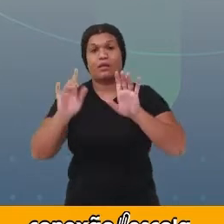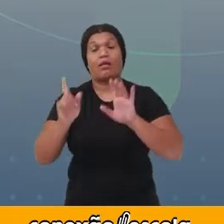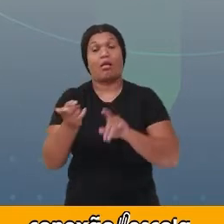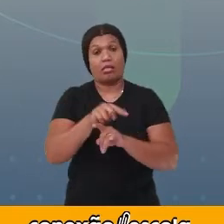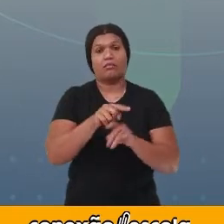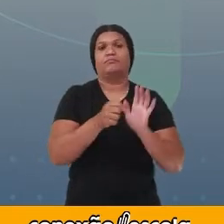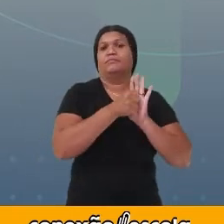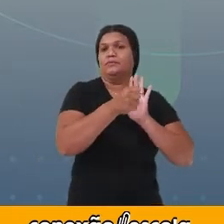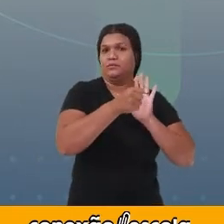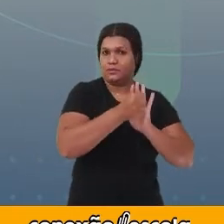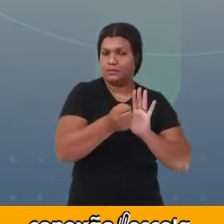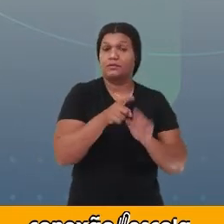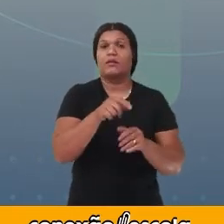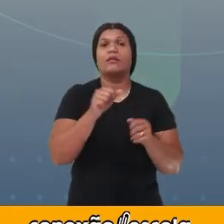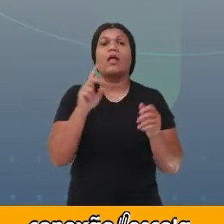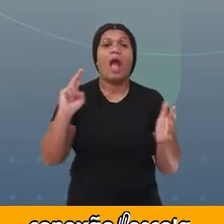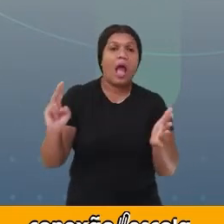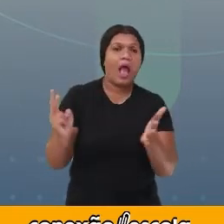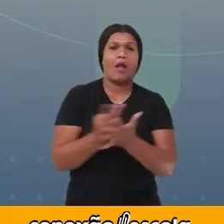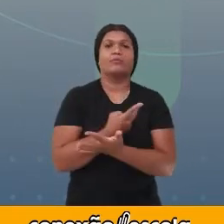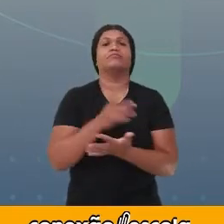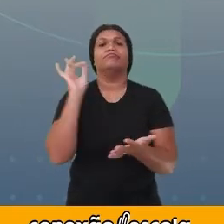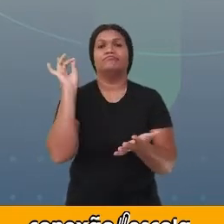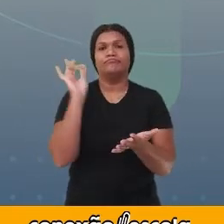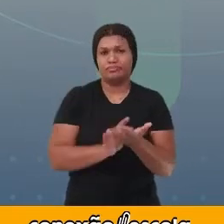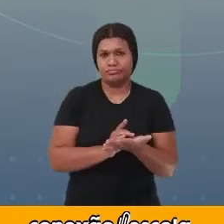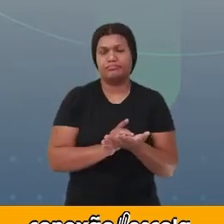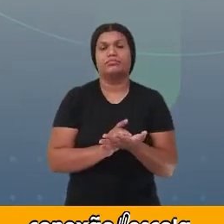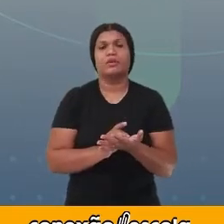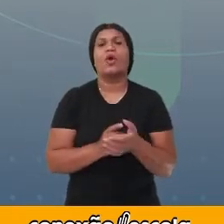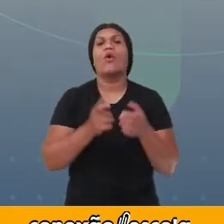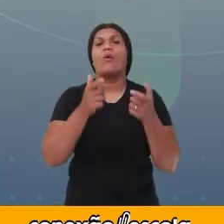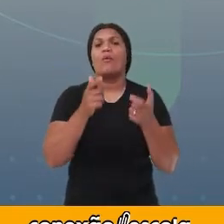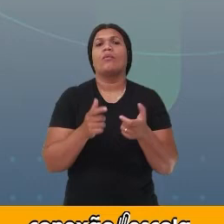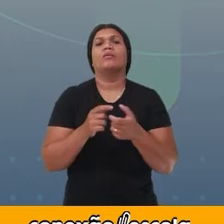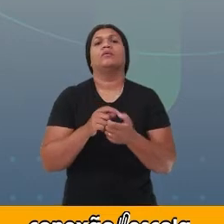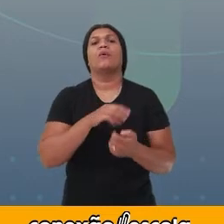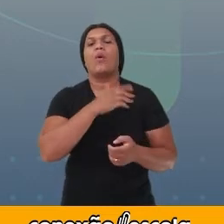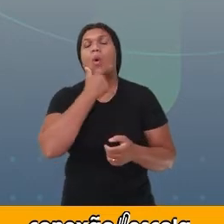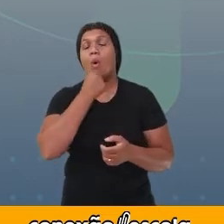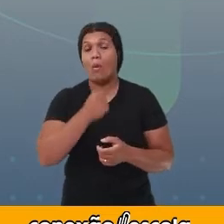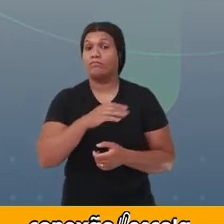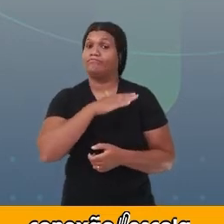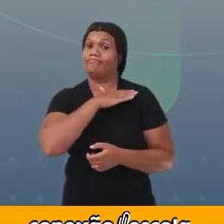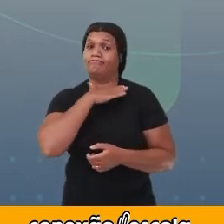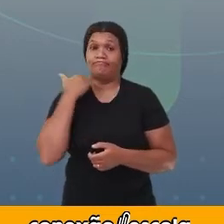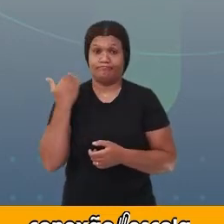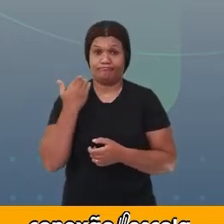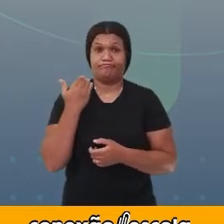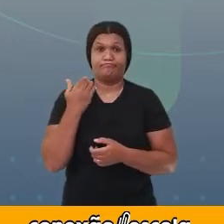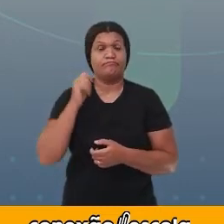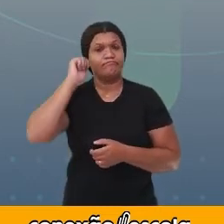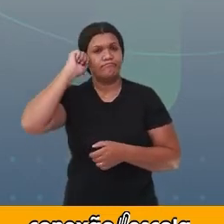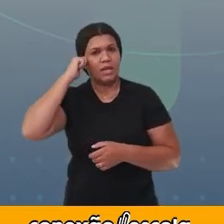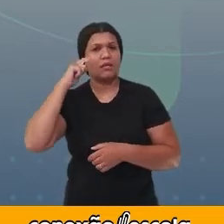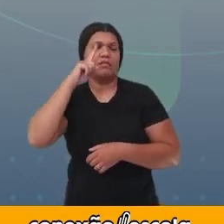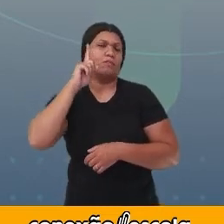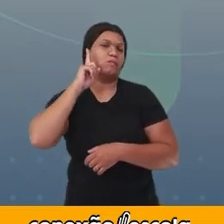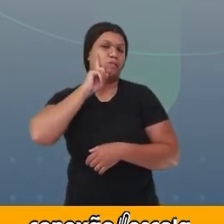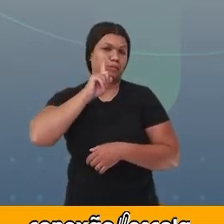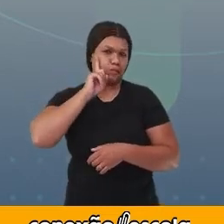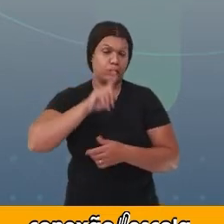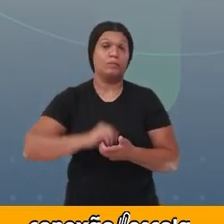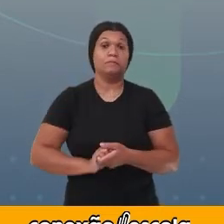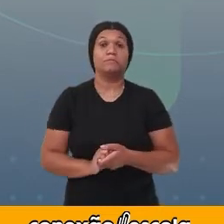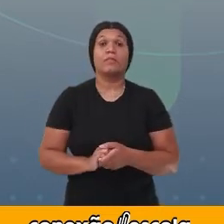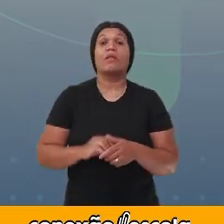de uma notícia, de um fato que aconteceu, que foi a morte de George Floyd. E a partir